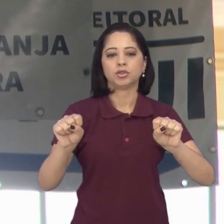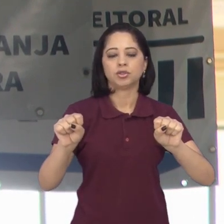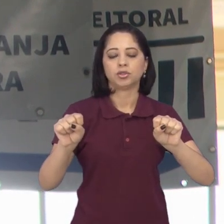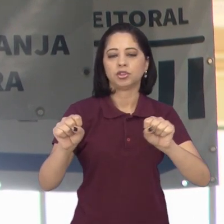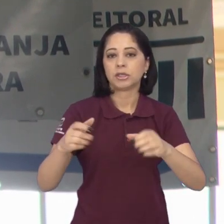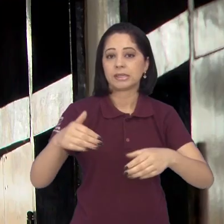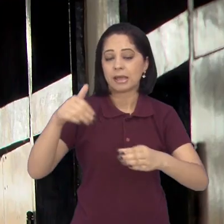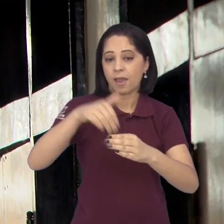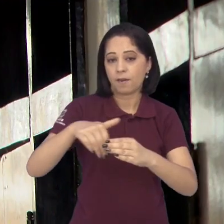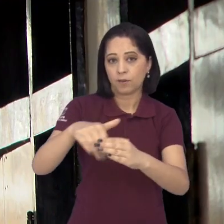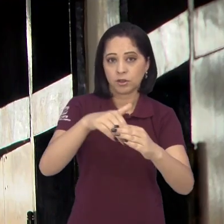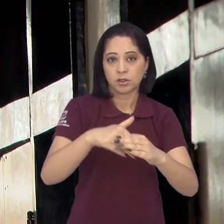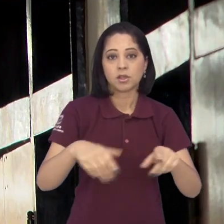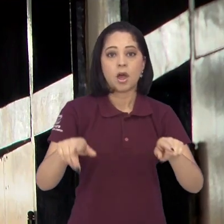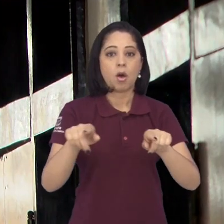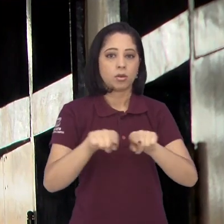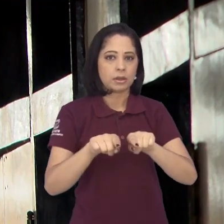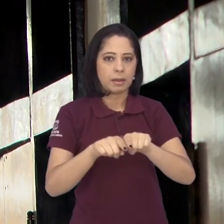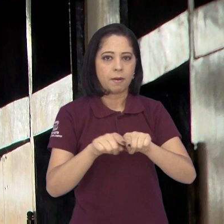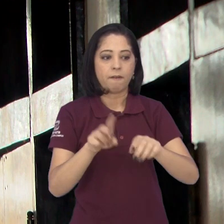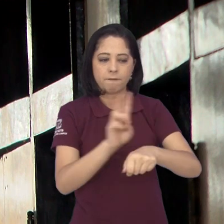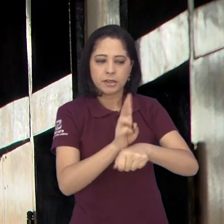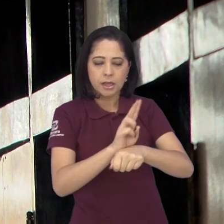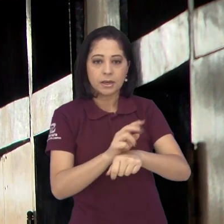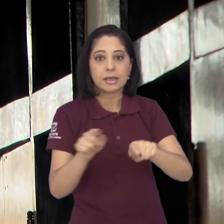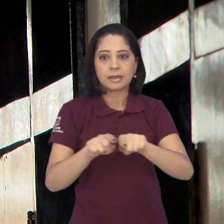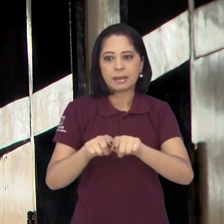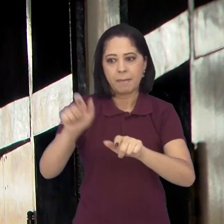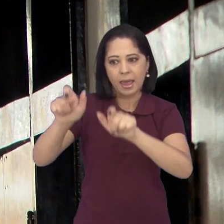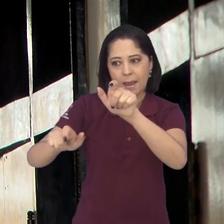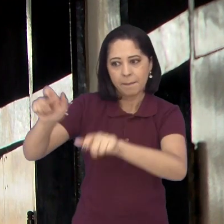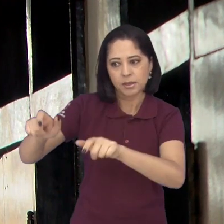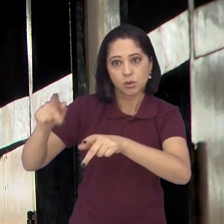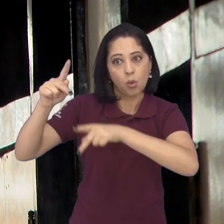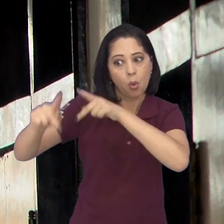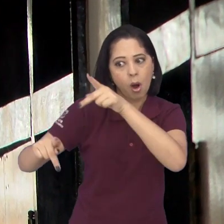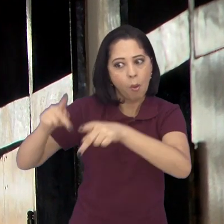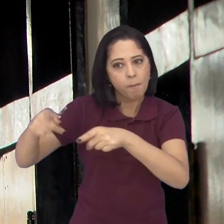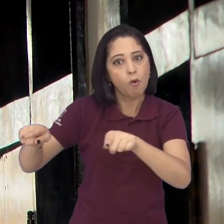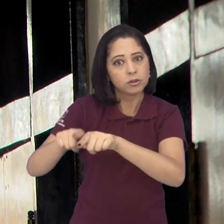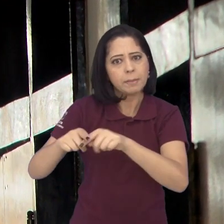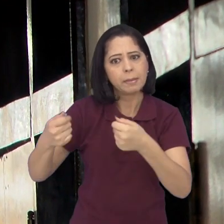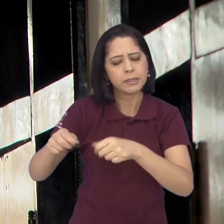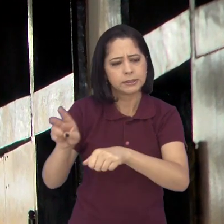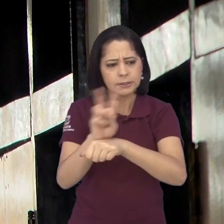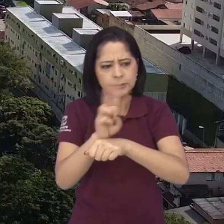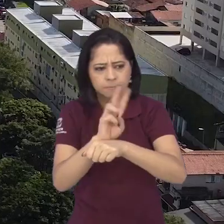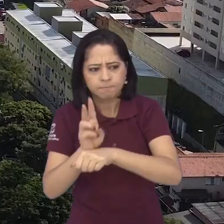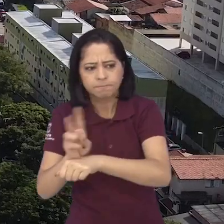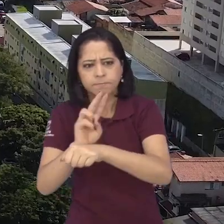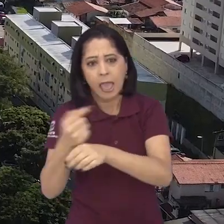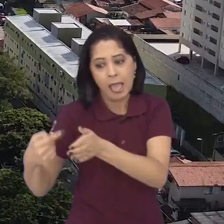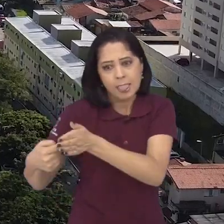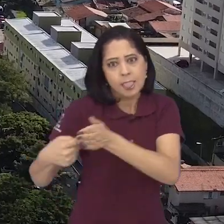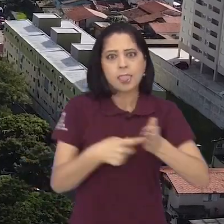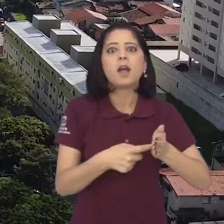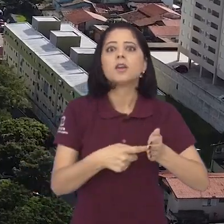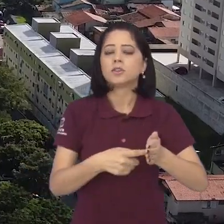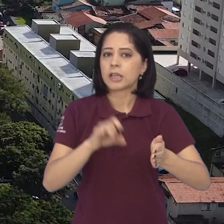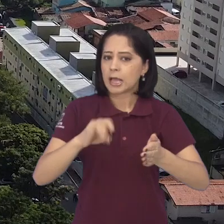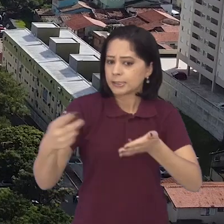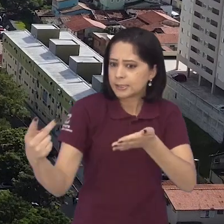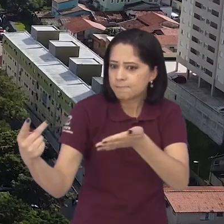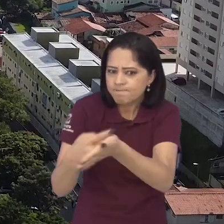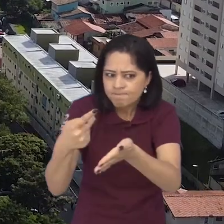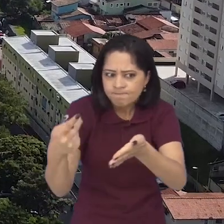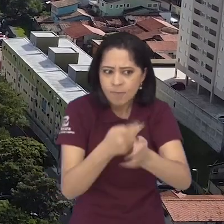cada candidato, também cabe aos moradores assegurar se as regras eleitorais estão sendo cumpridas. Apontar e